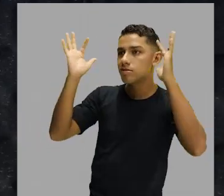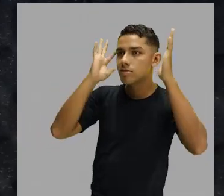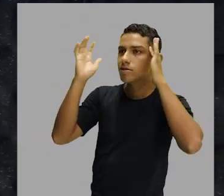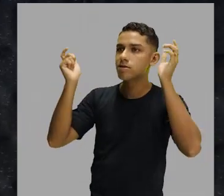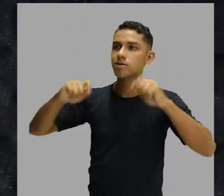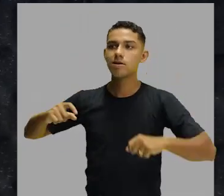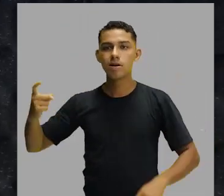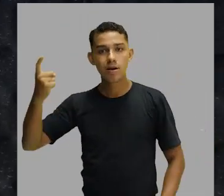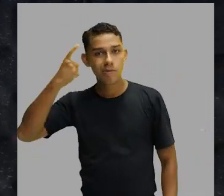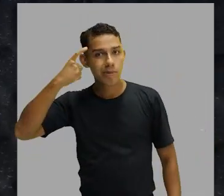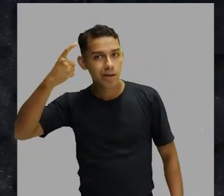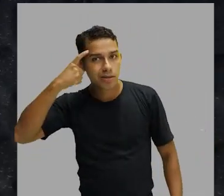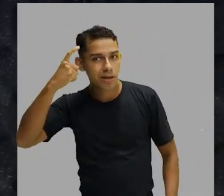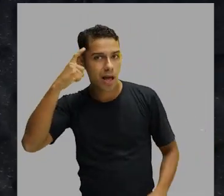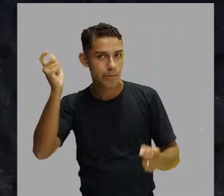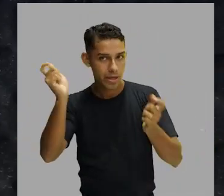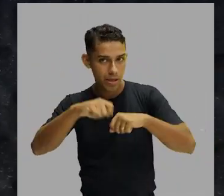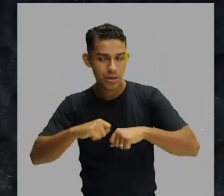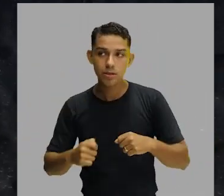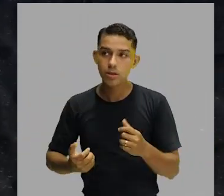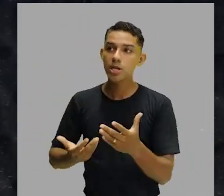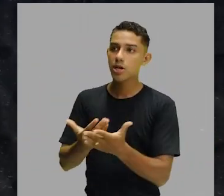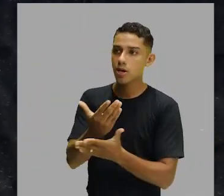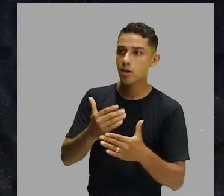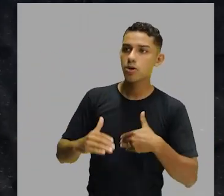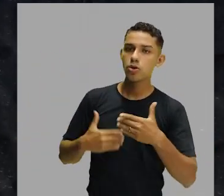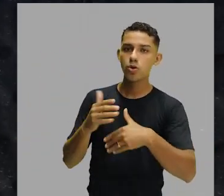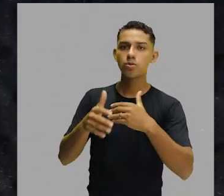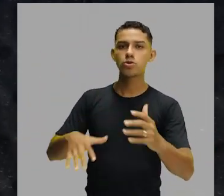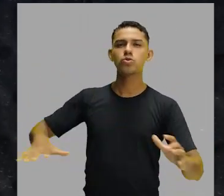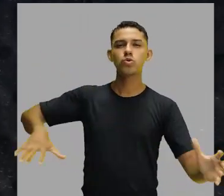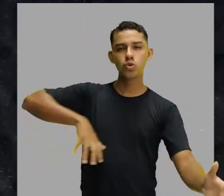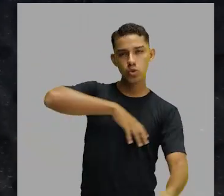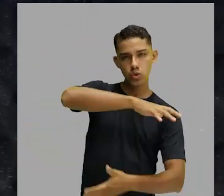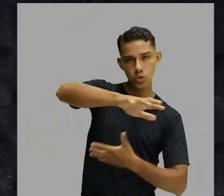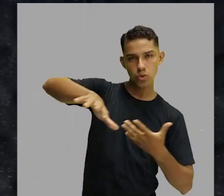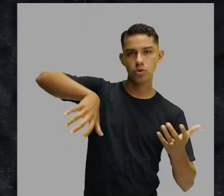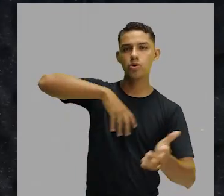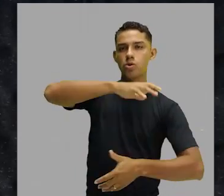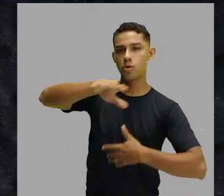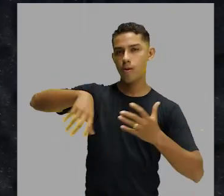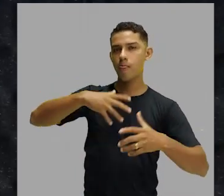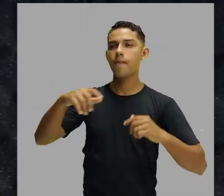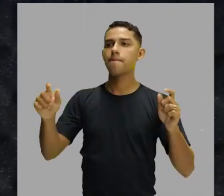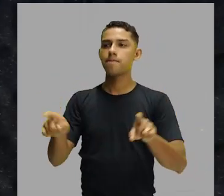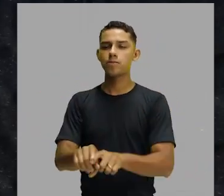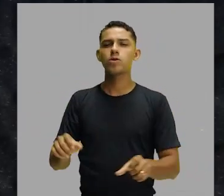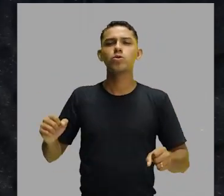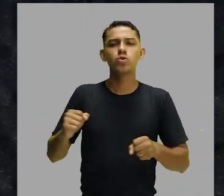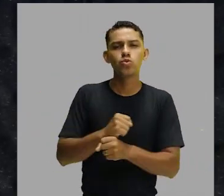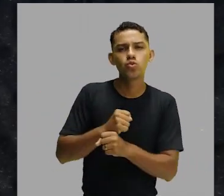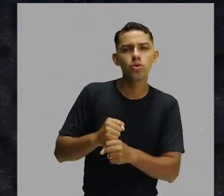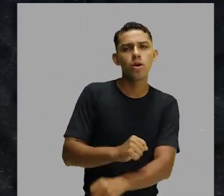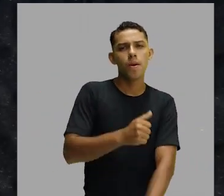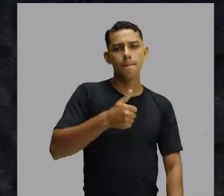reproduzir pensamentos. E isso revolucionou a época em